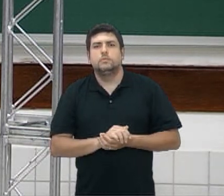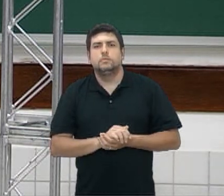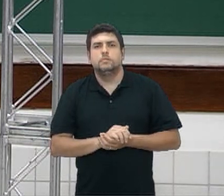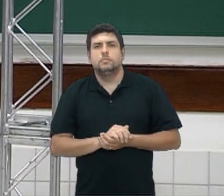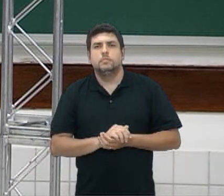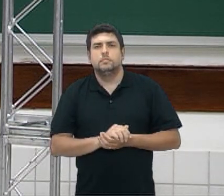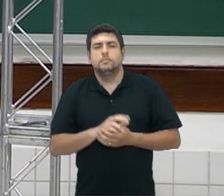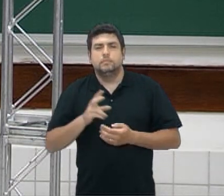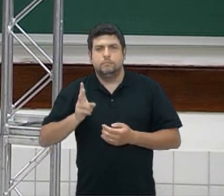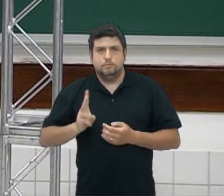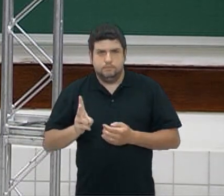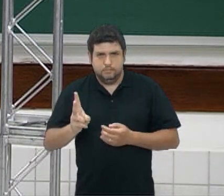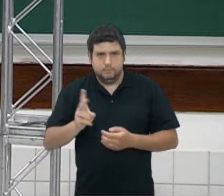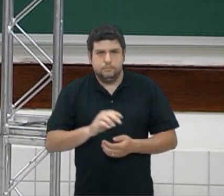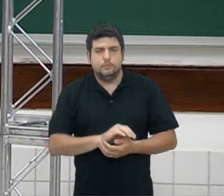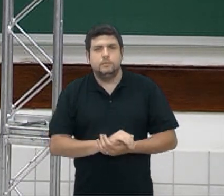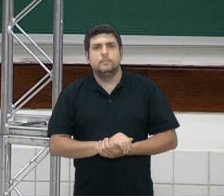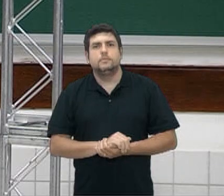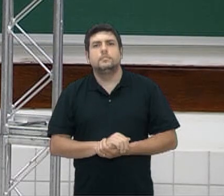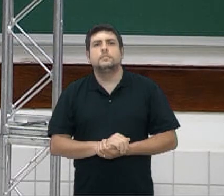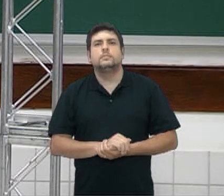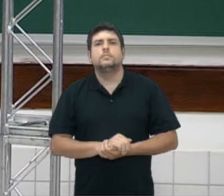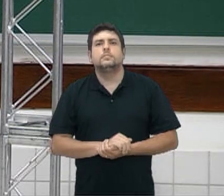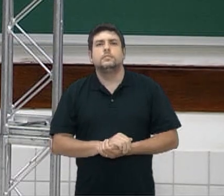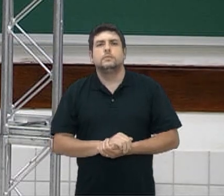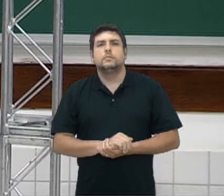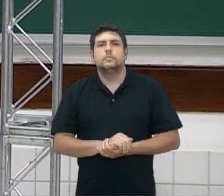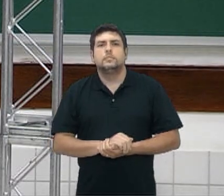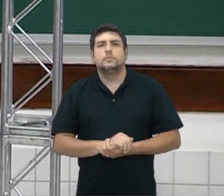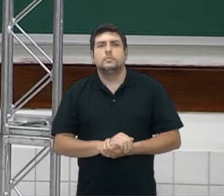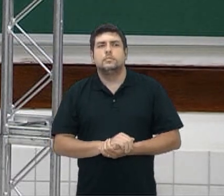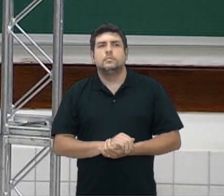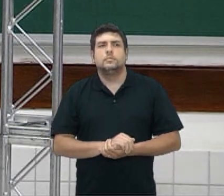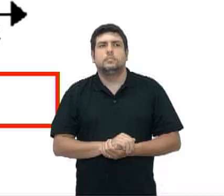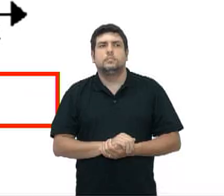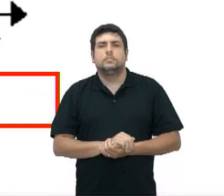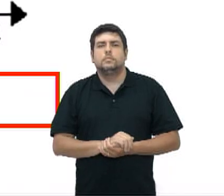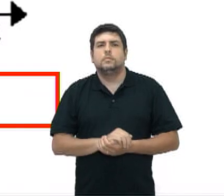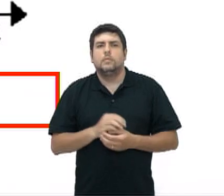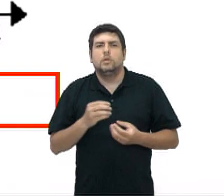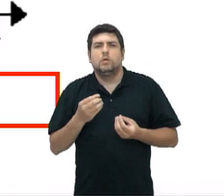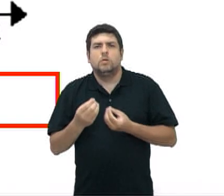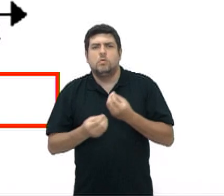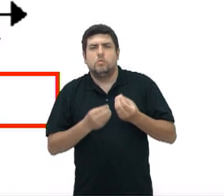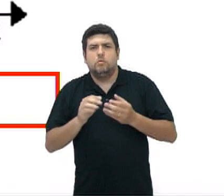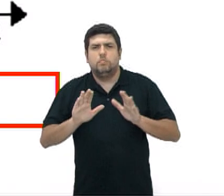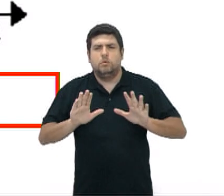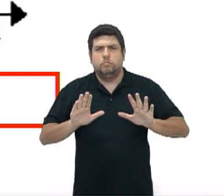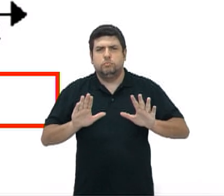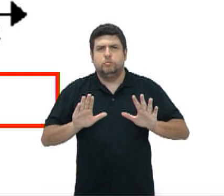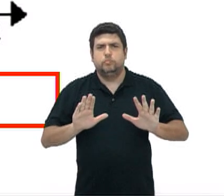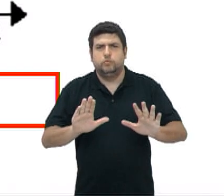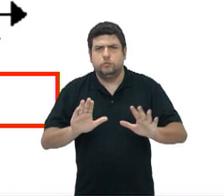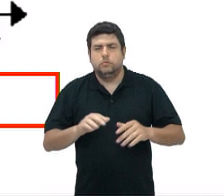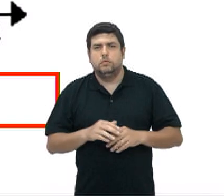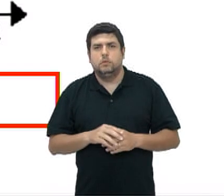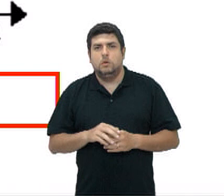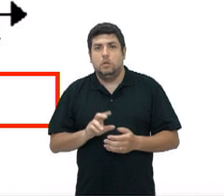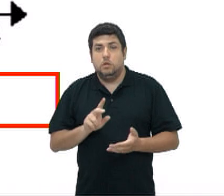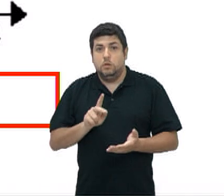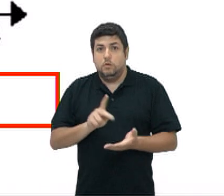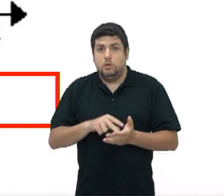Vamos dar continuidade. Unidade oficial. Bem, o impulso, a unidade